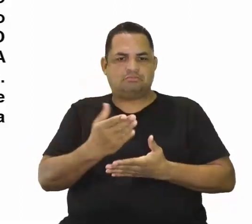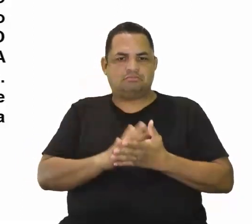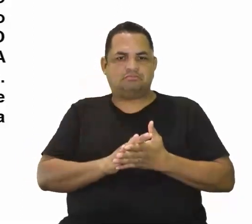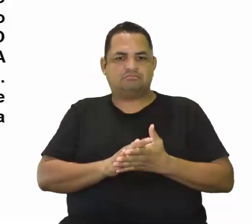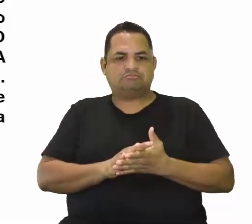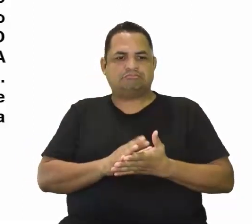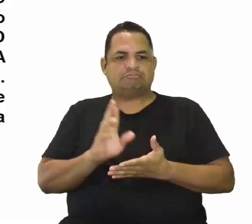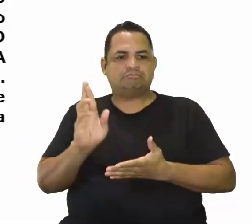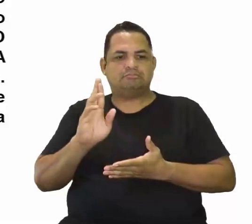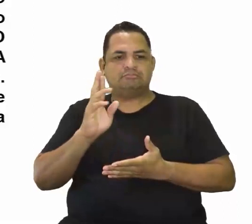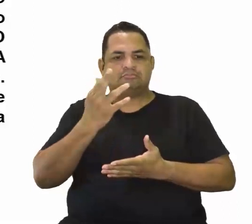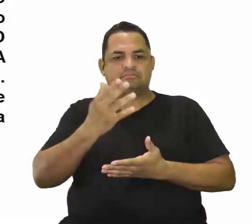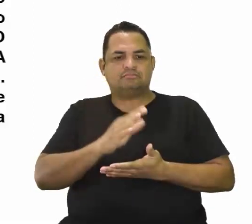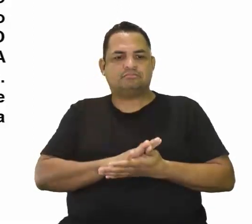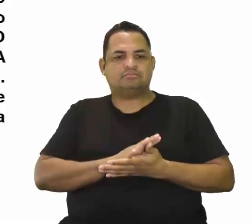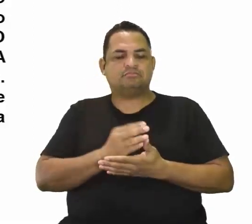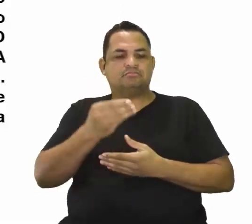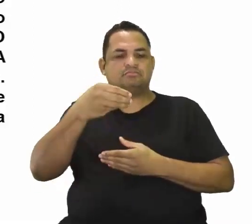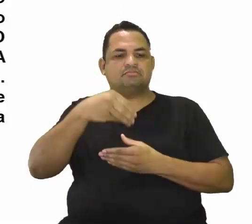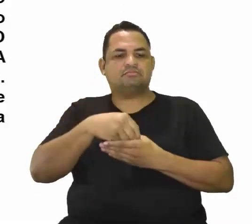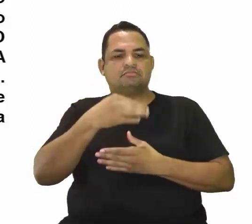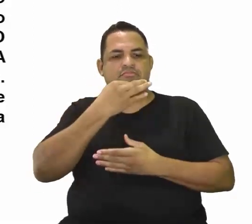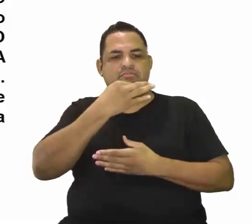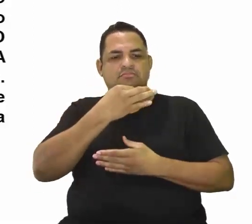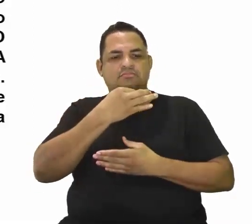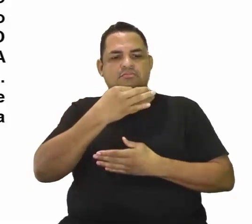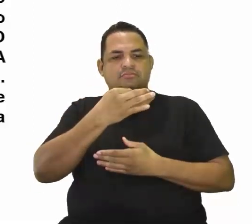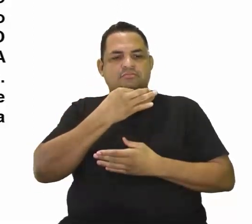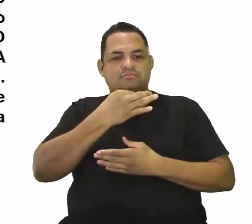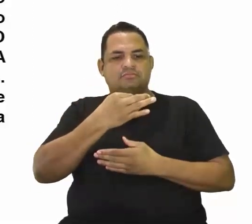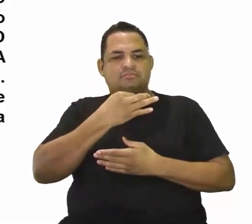essas palavras. Está contida no discurso de